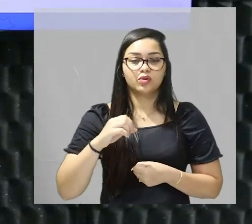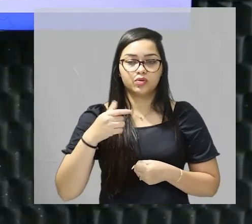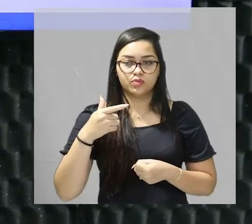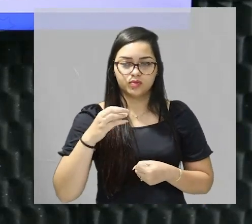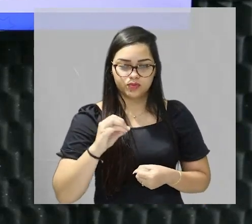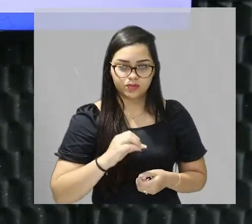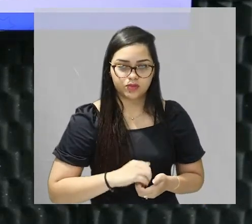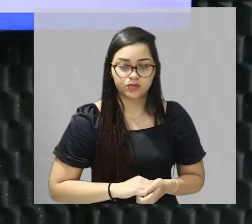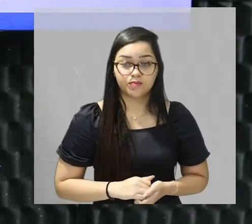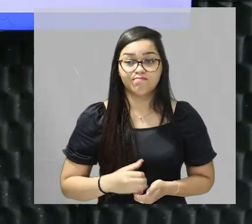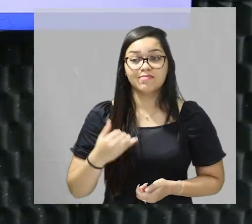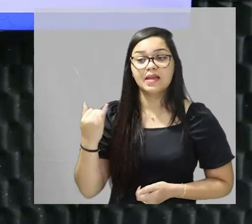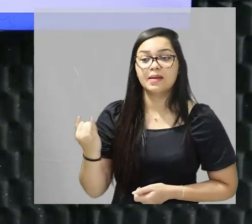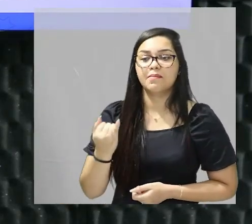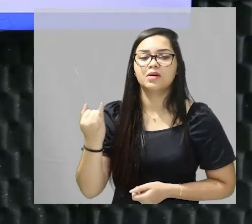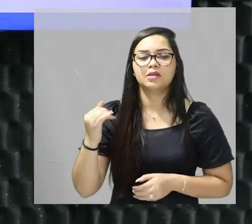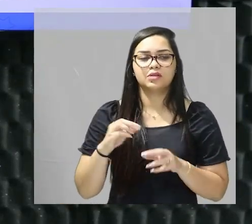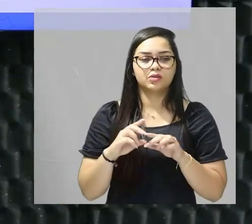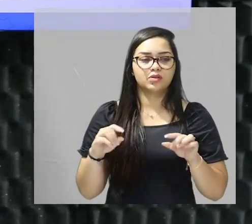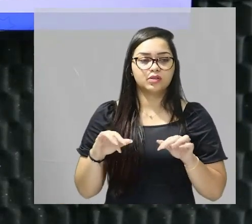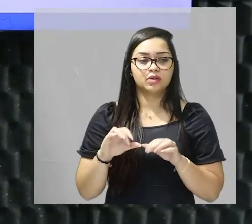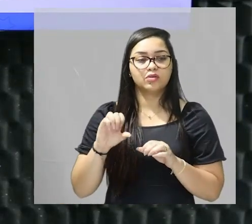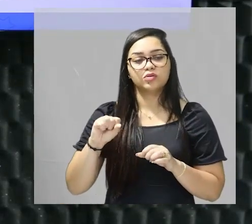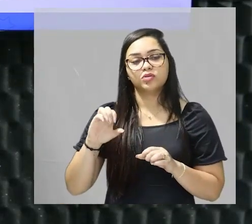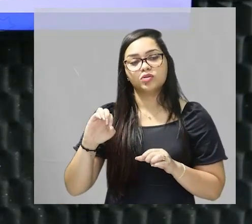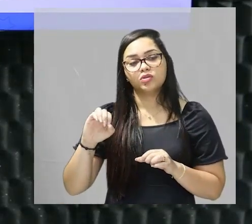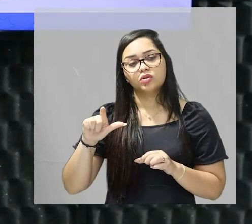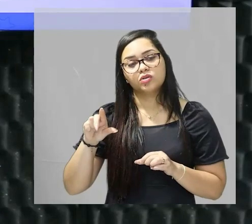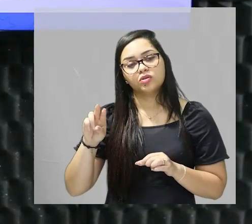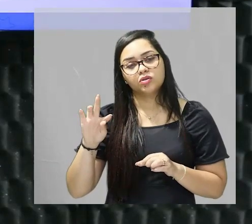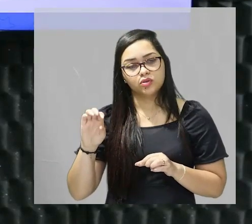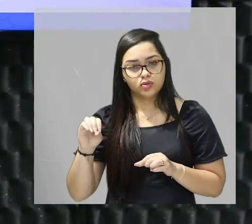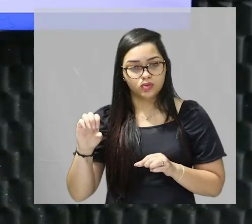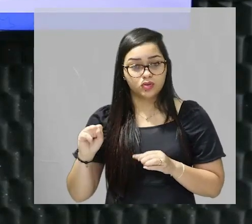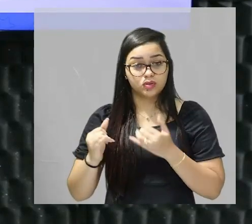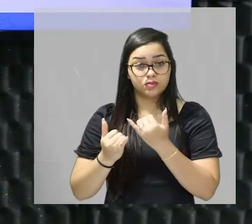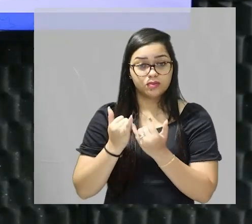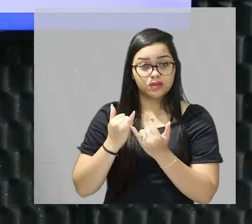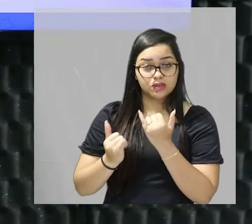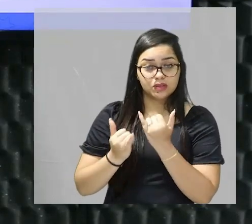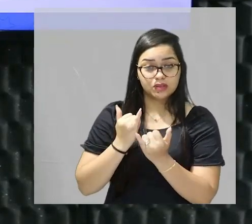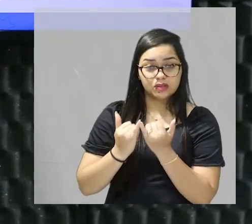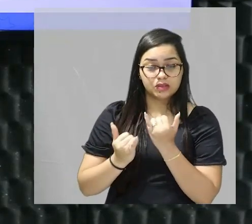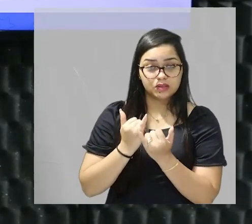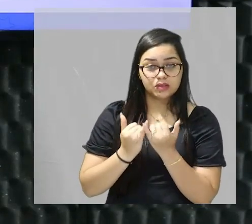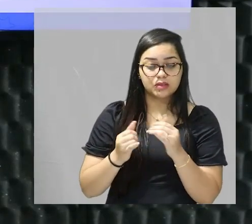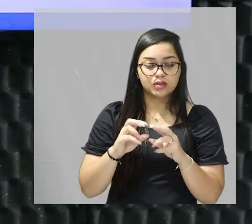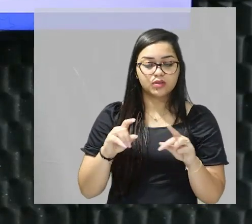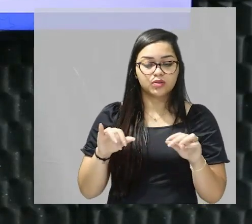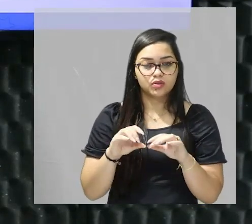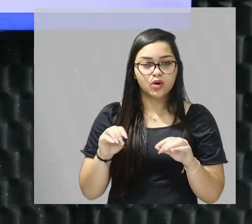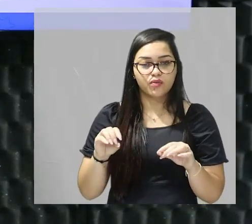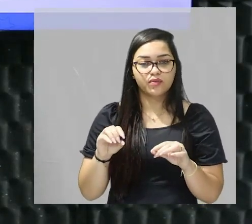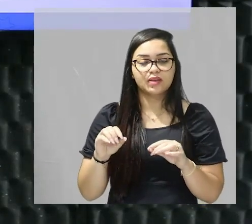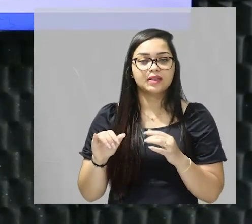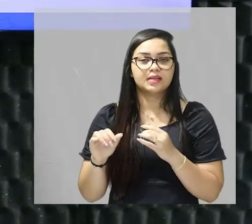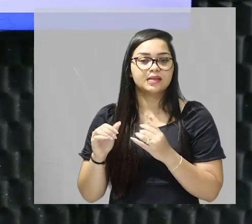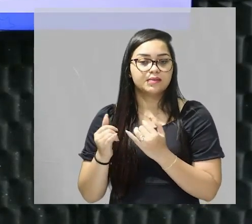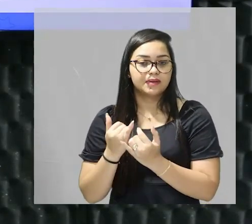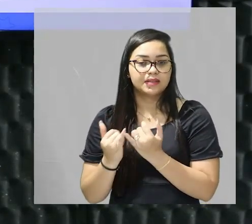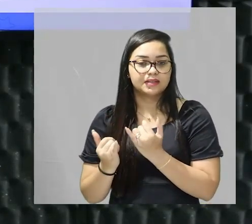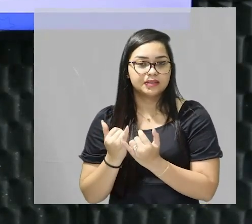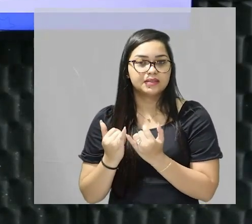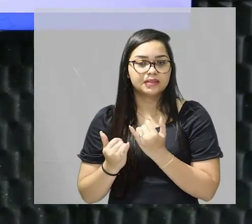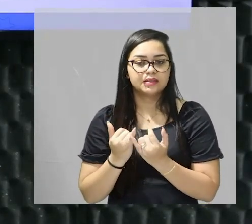na dissolução de solutos é que semelhante dissolve semelhante. Ponto. Aqui é uma